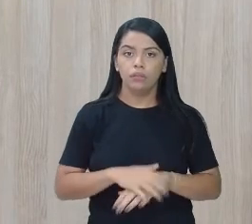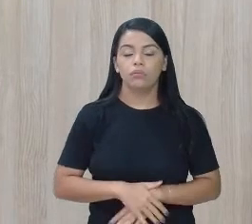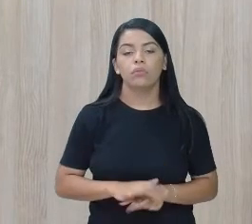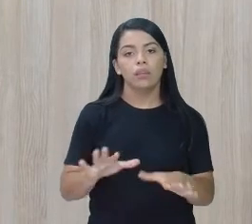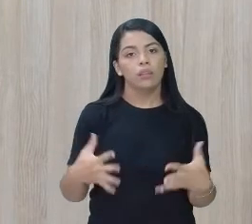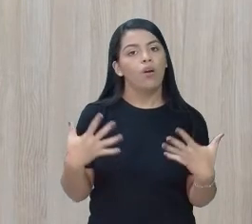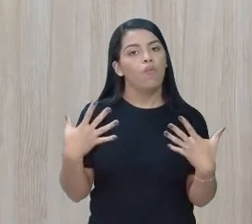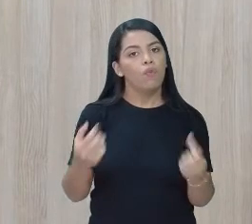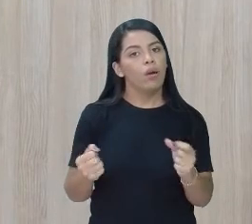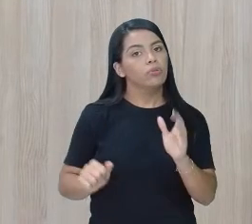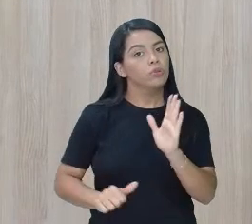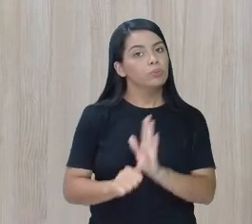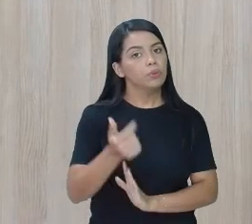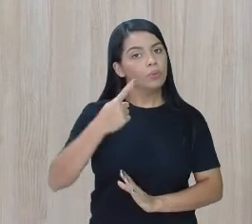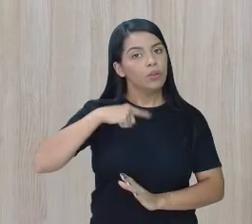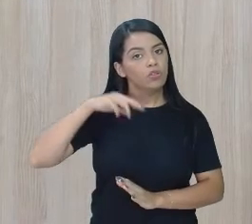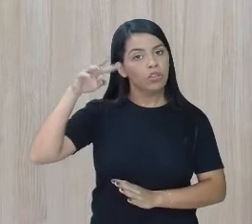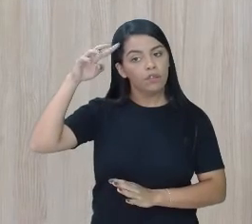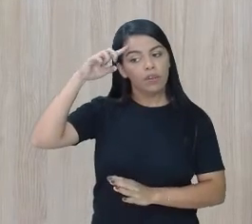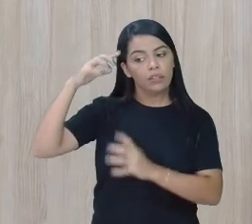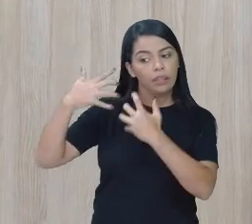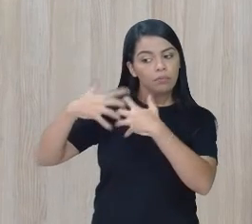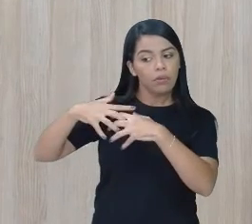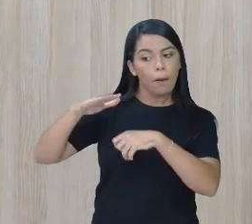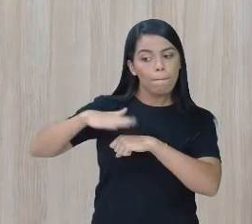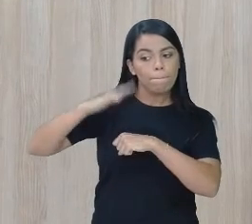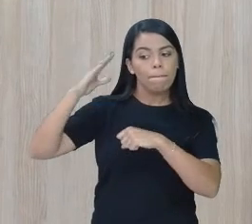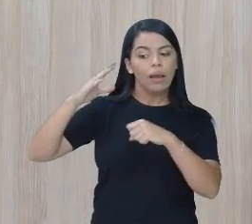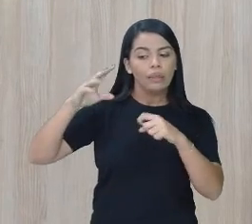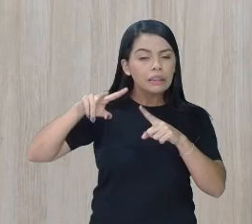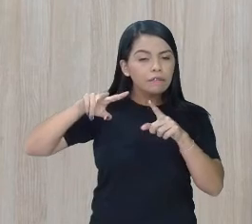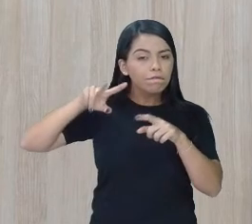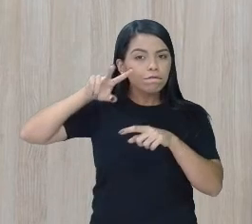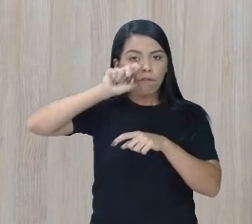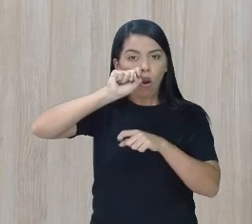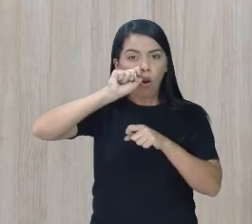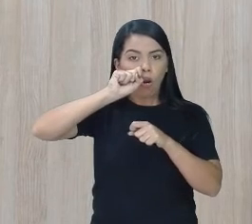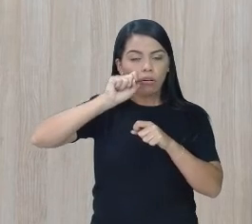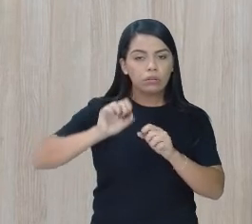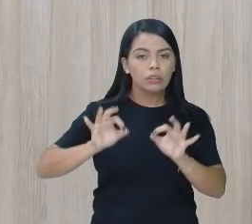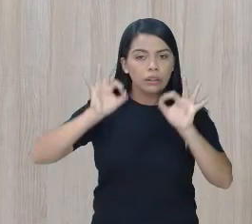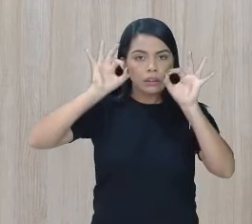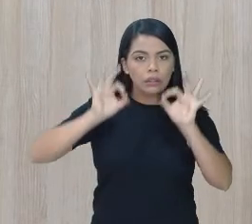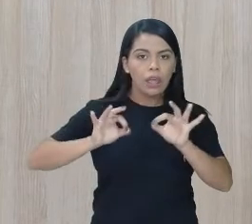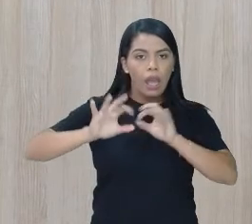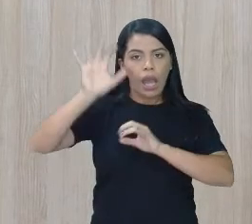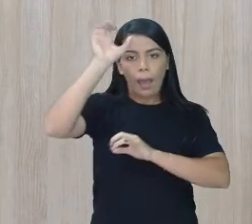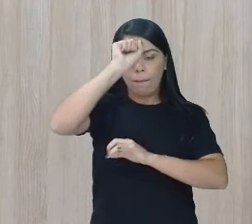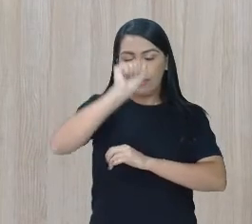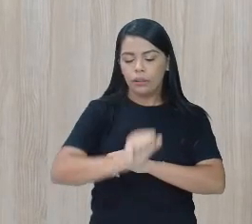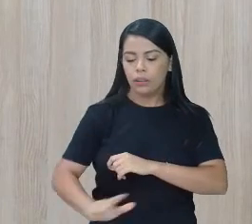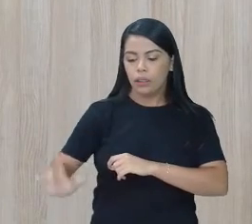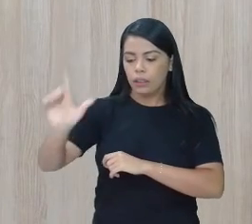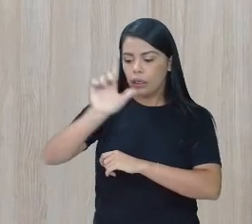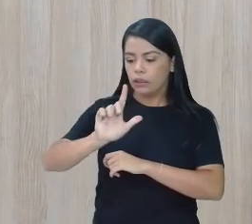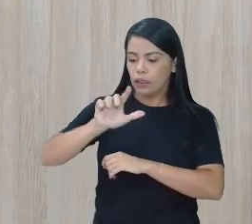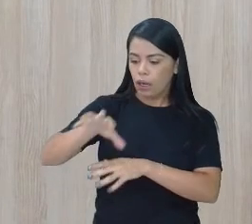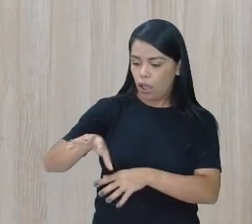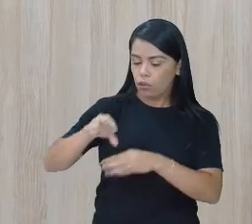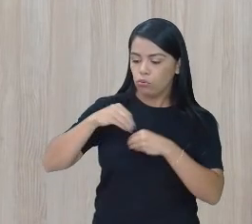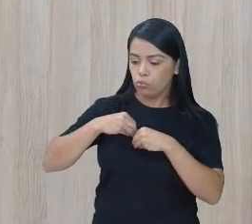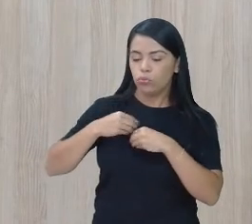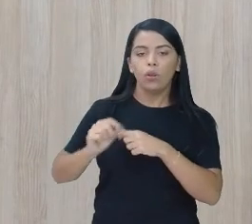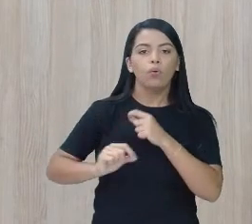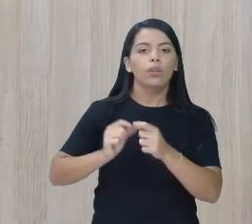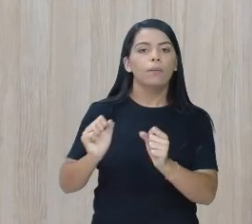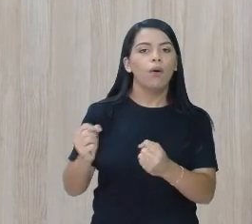Então, vamos primeiro se fortalecer, ficar com a mente sã, aprender por meio da literatura o que é que ela pode ensinar